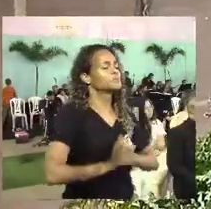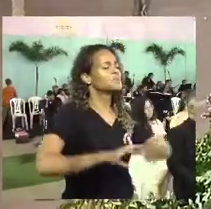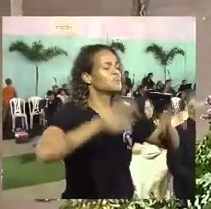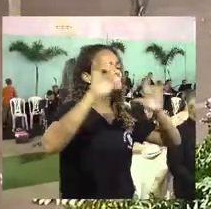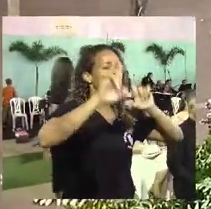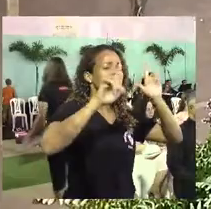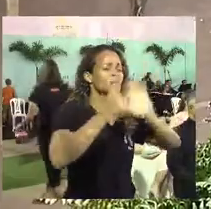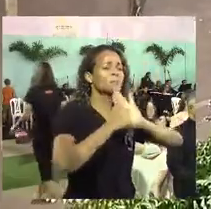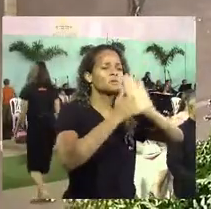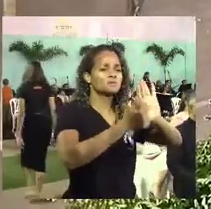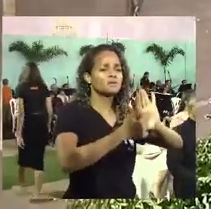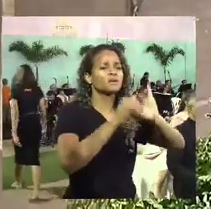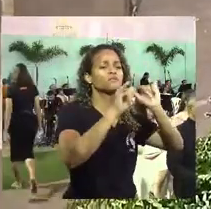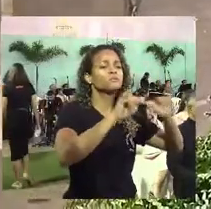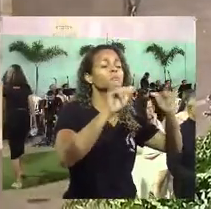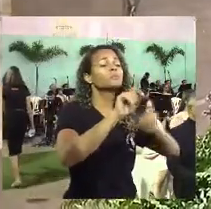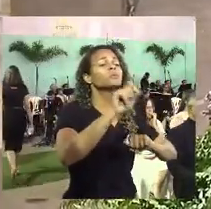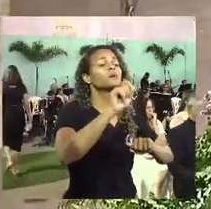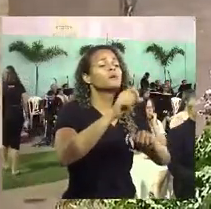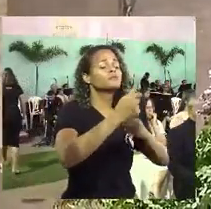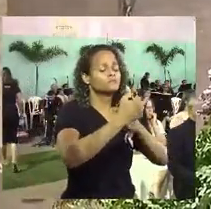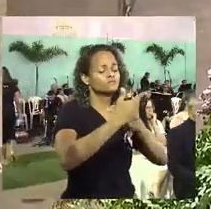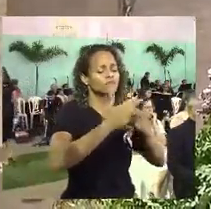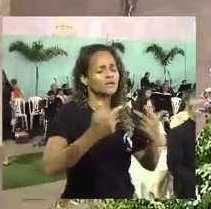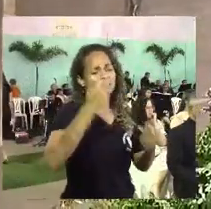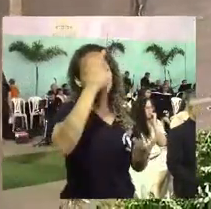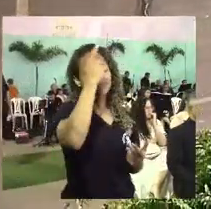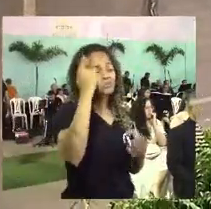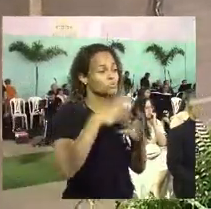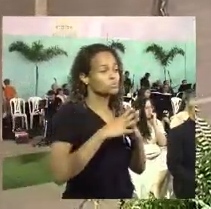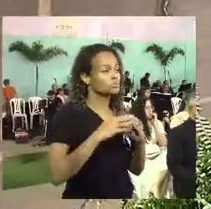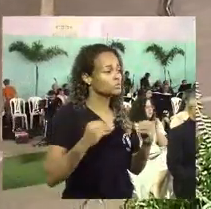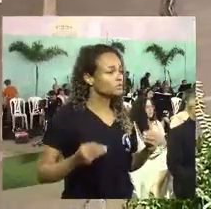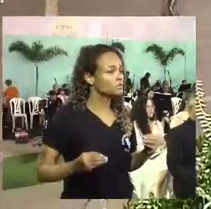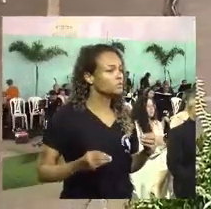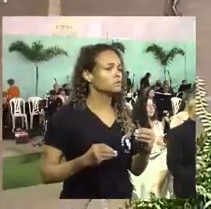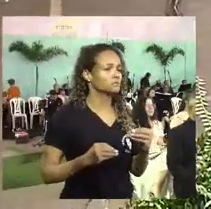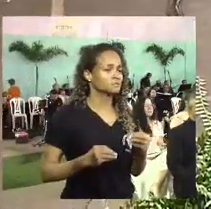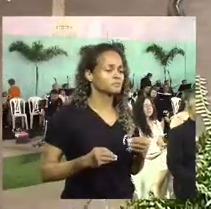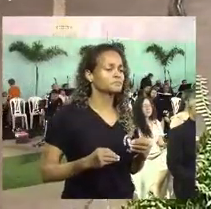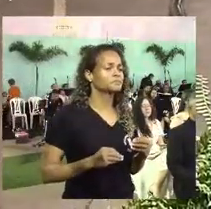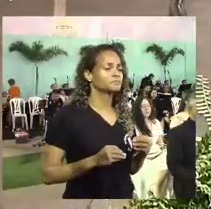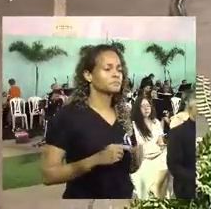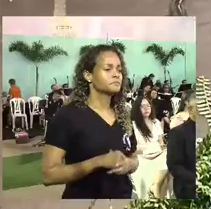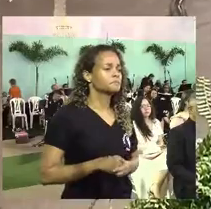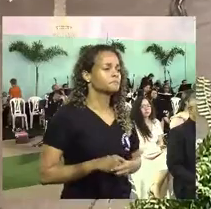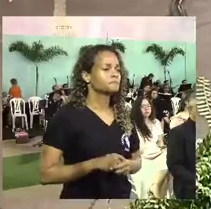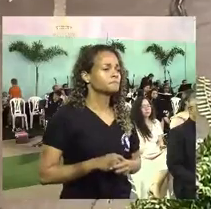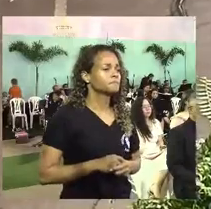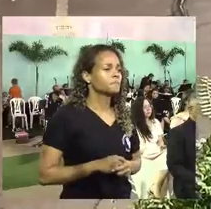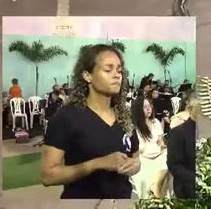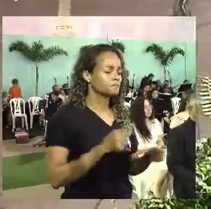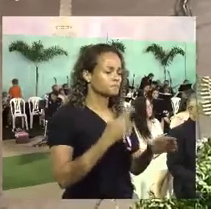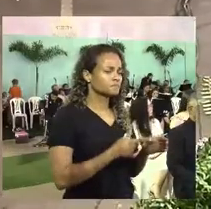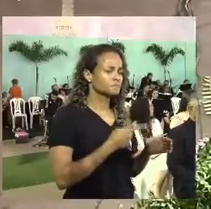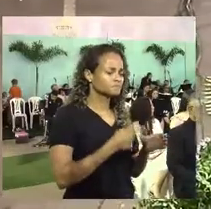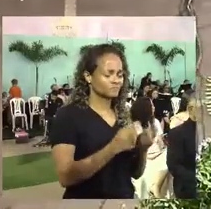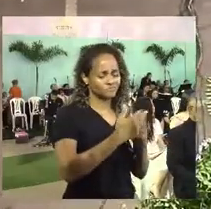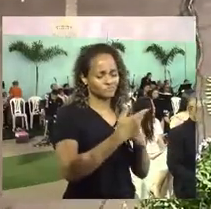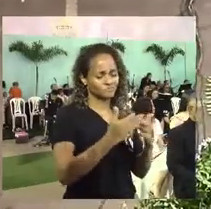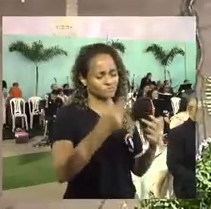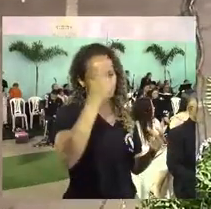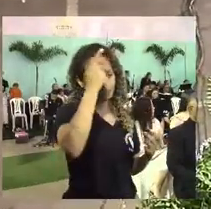lá da Itália informa que milhares de pessoas desapareceram as cidades milhares de pessoas